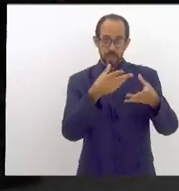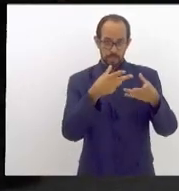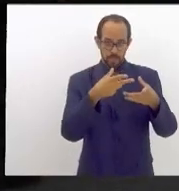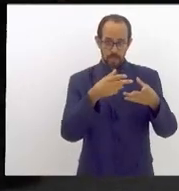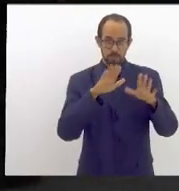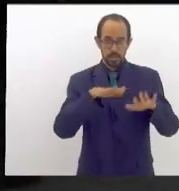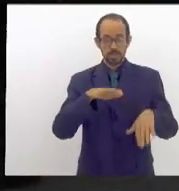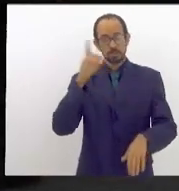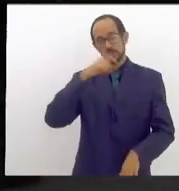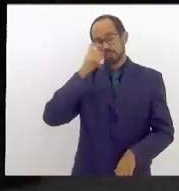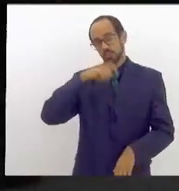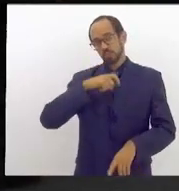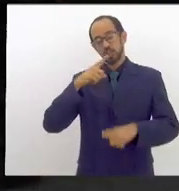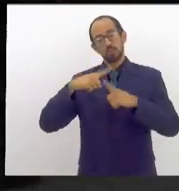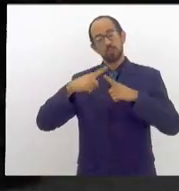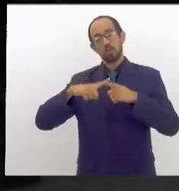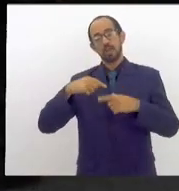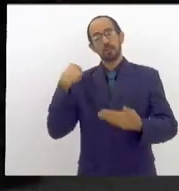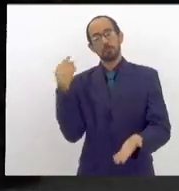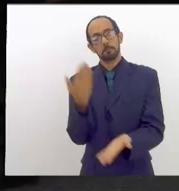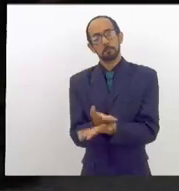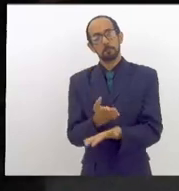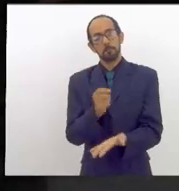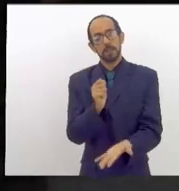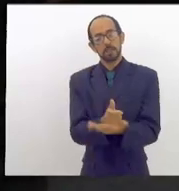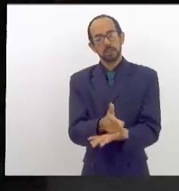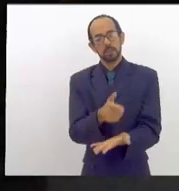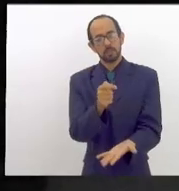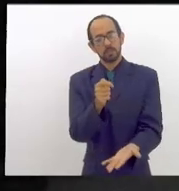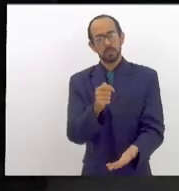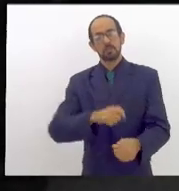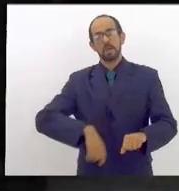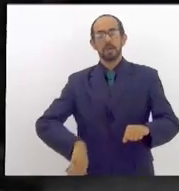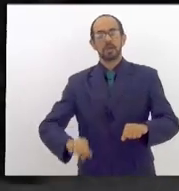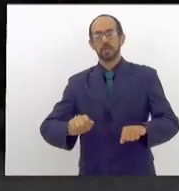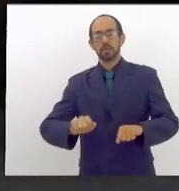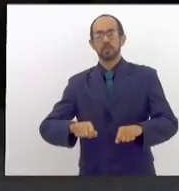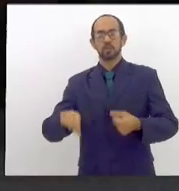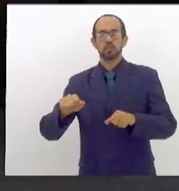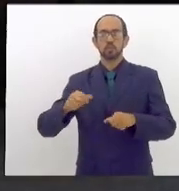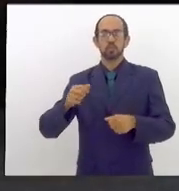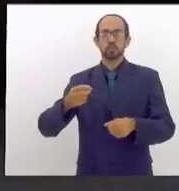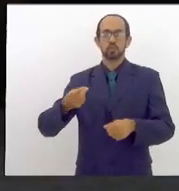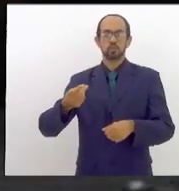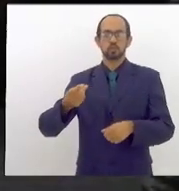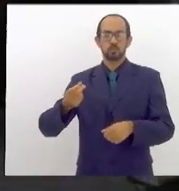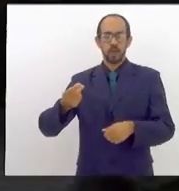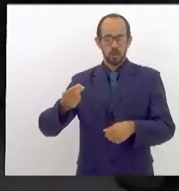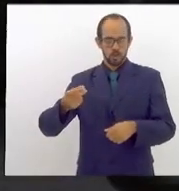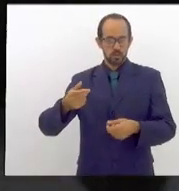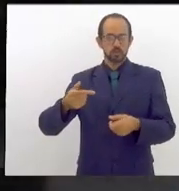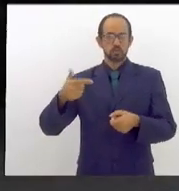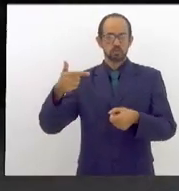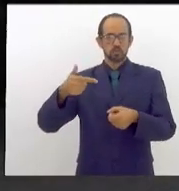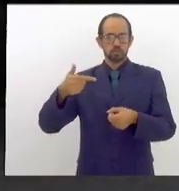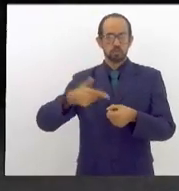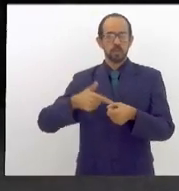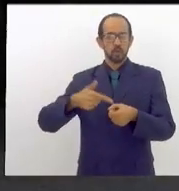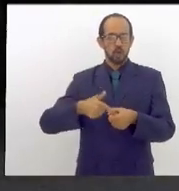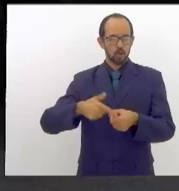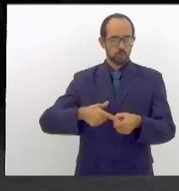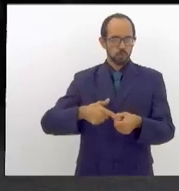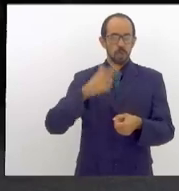e vai pagar por algum tempo ainda os recursos antecipados das receitas para cuchear como eu dizia